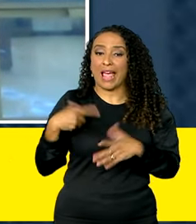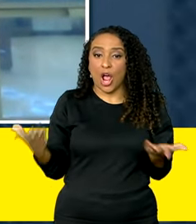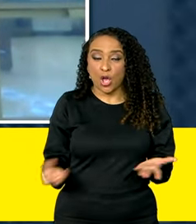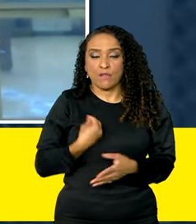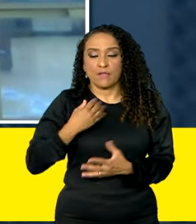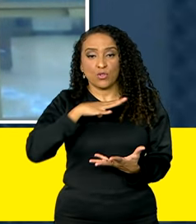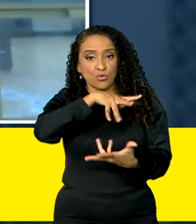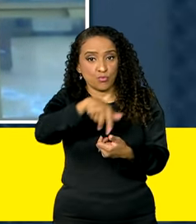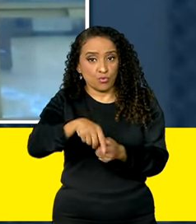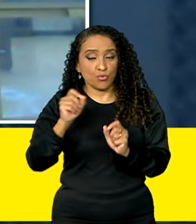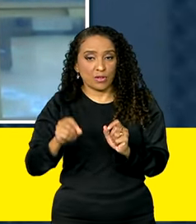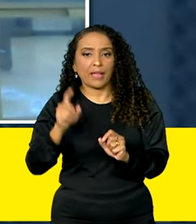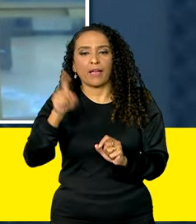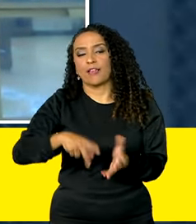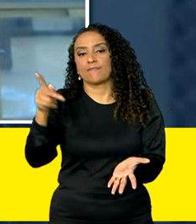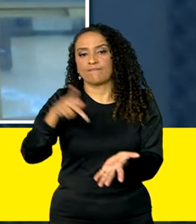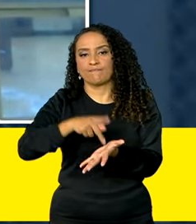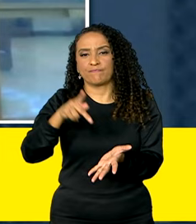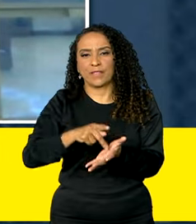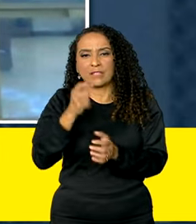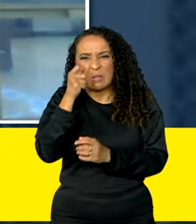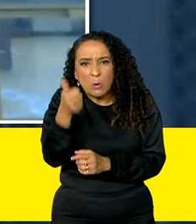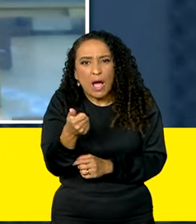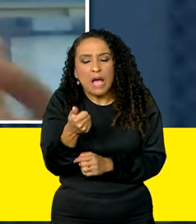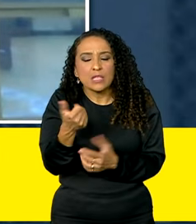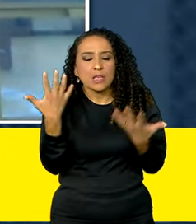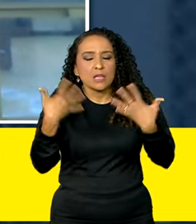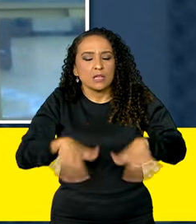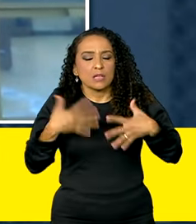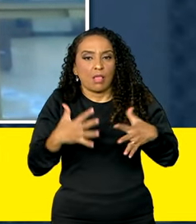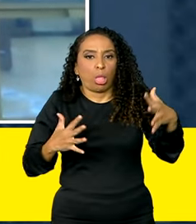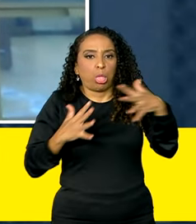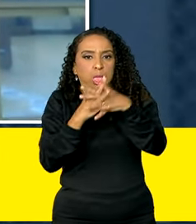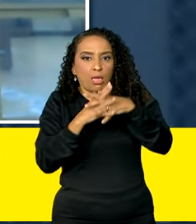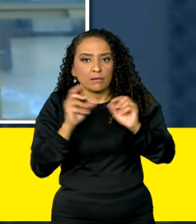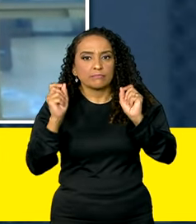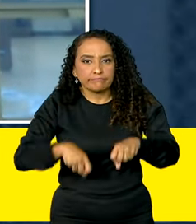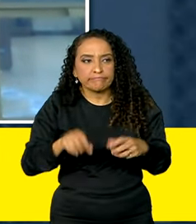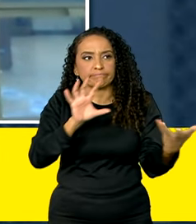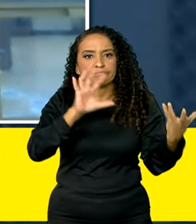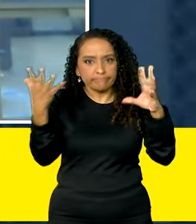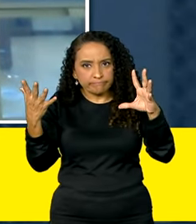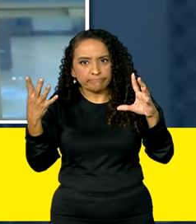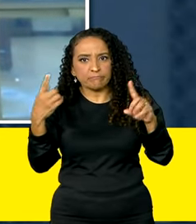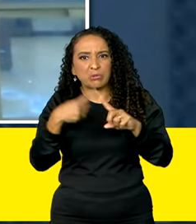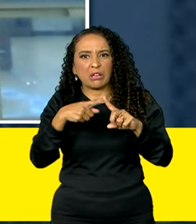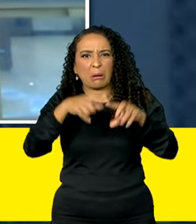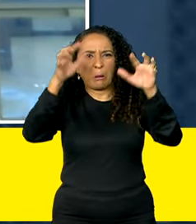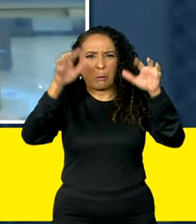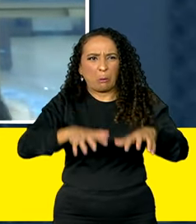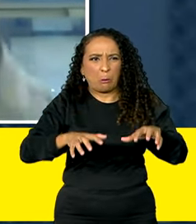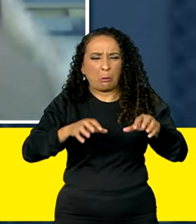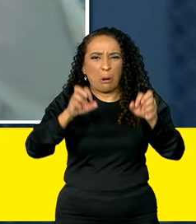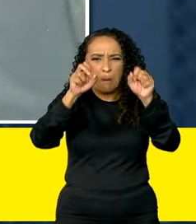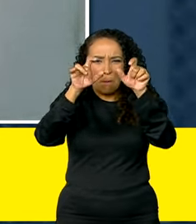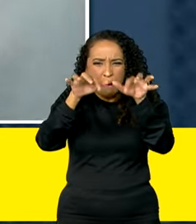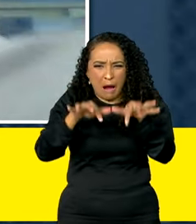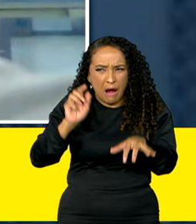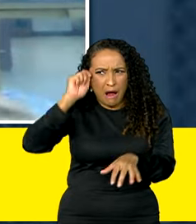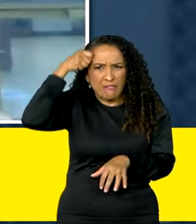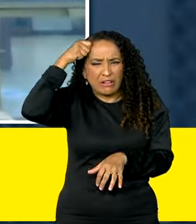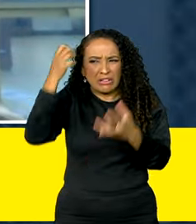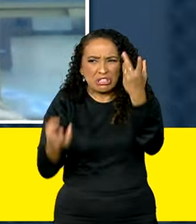no planeta, né, realmente é quase que um caos, um colapso climático, né, com geadas na África, com incêndios